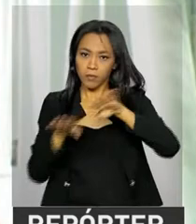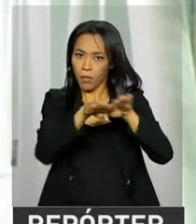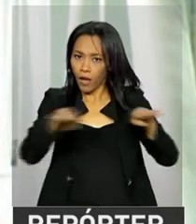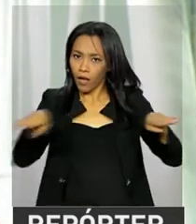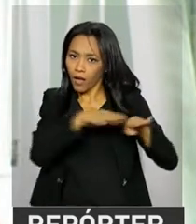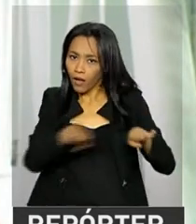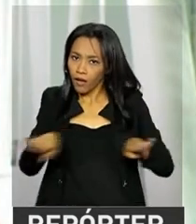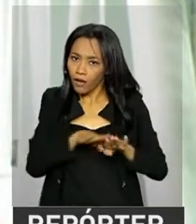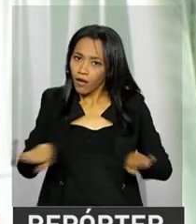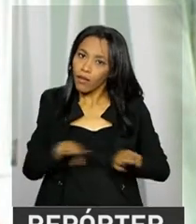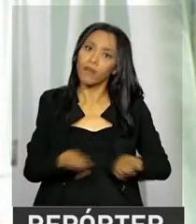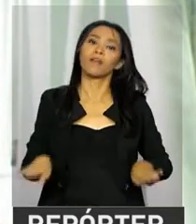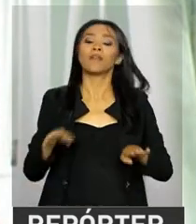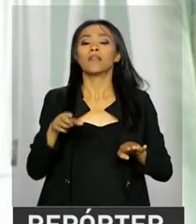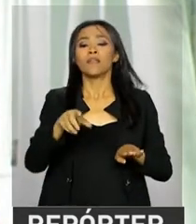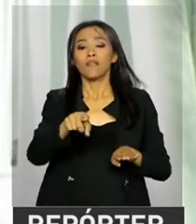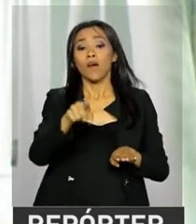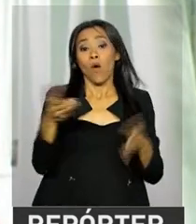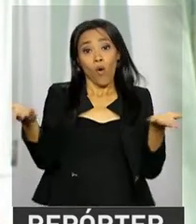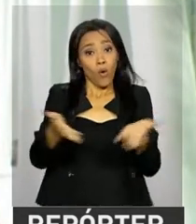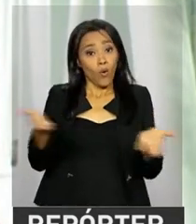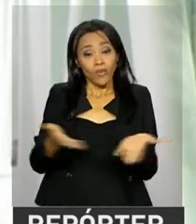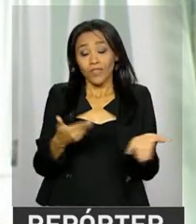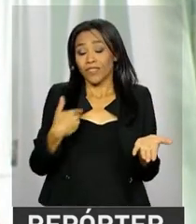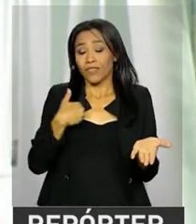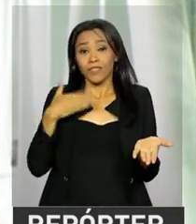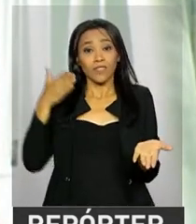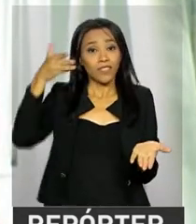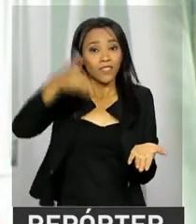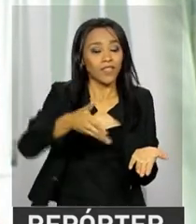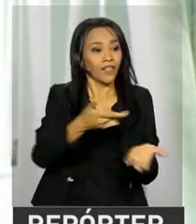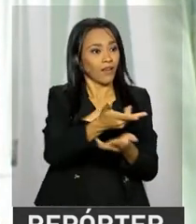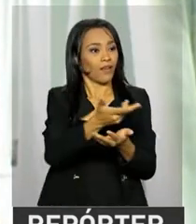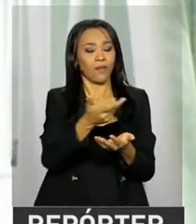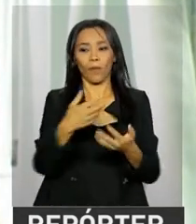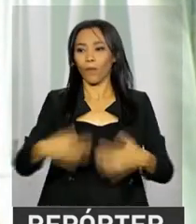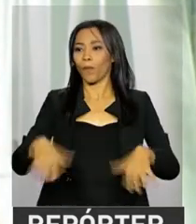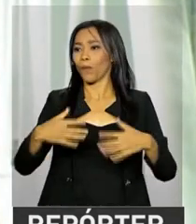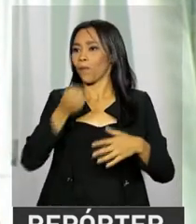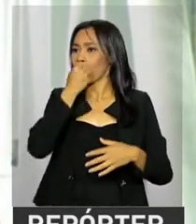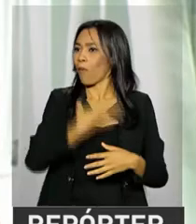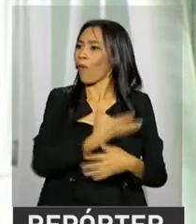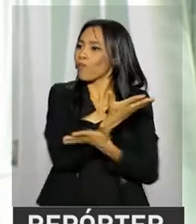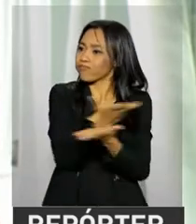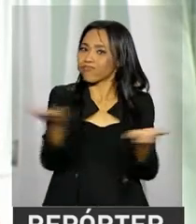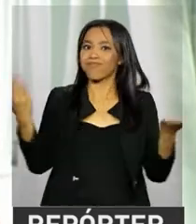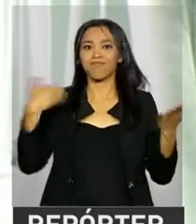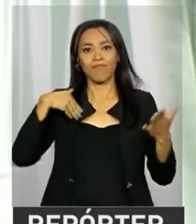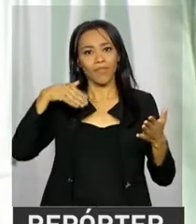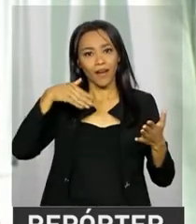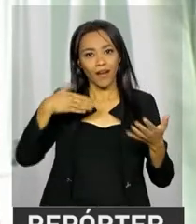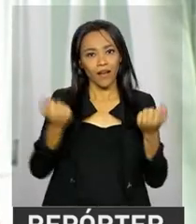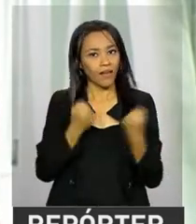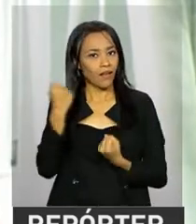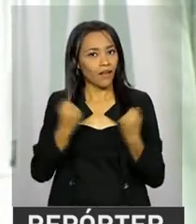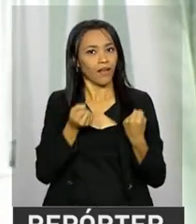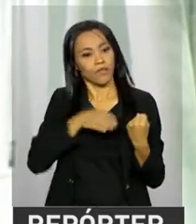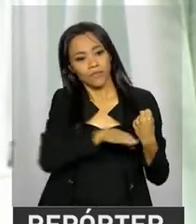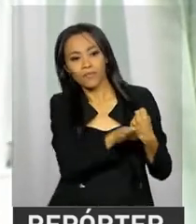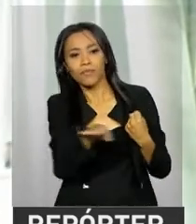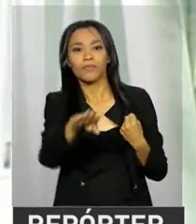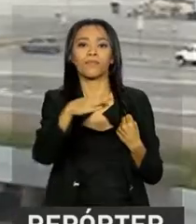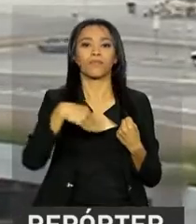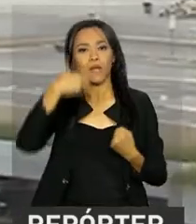embarques muito concentrados hoje se tem uma mobilidade maior pra ir pra se locomover mais